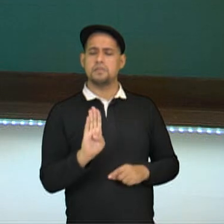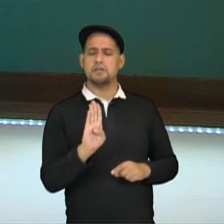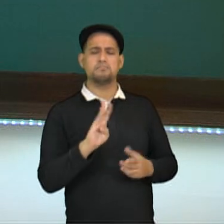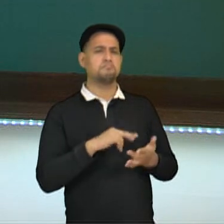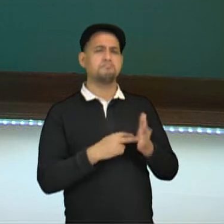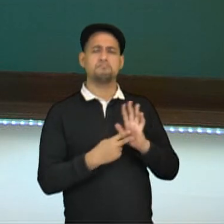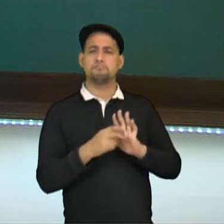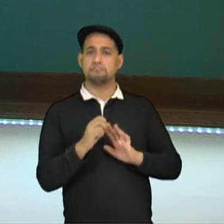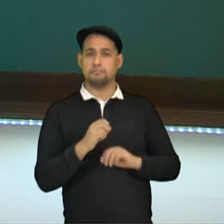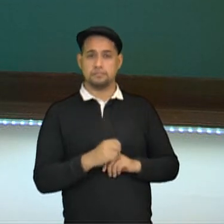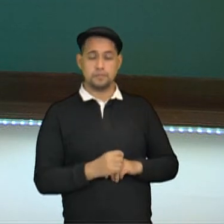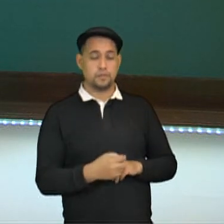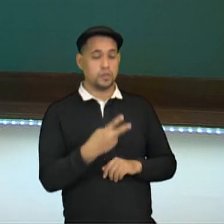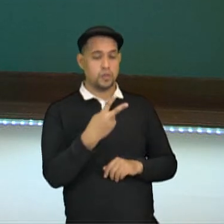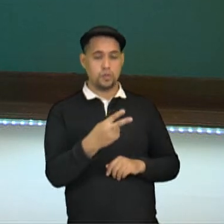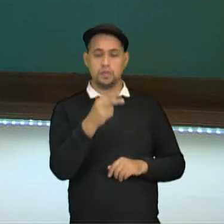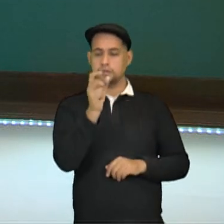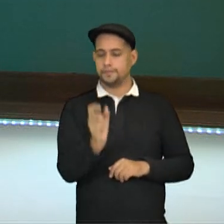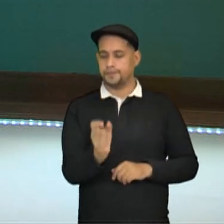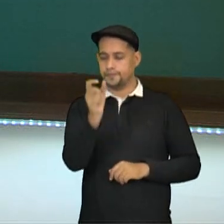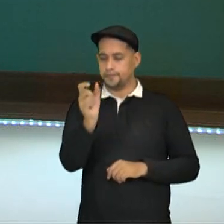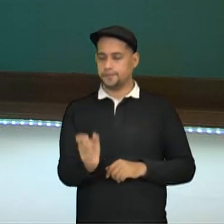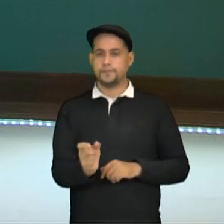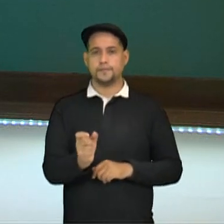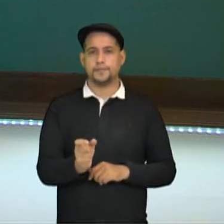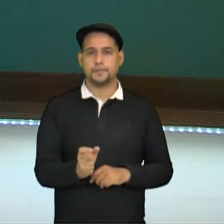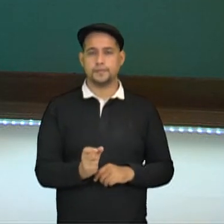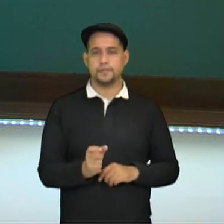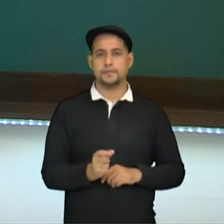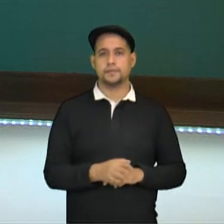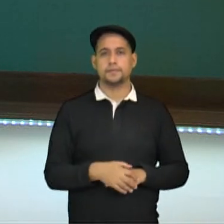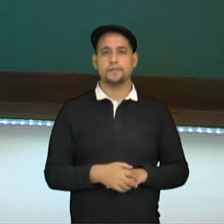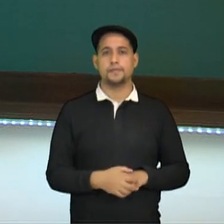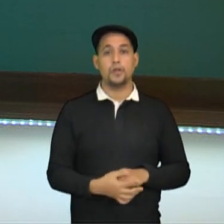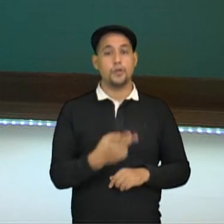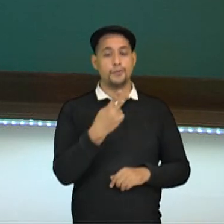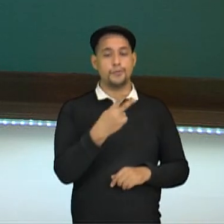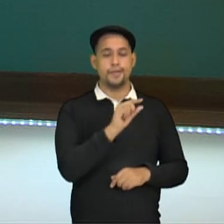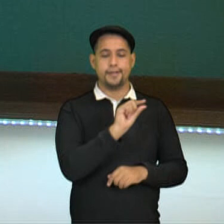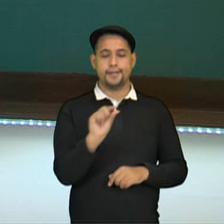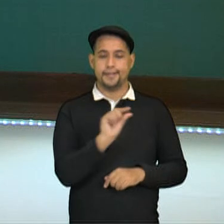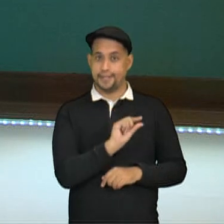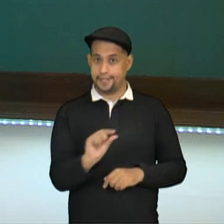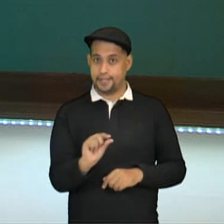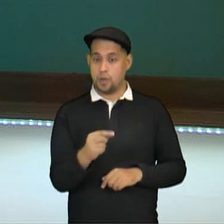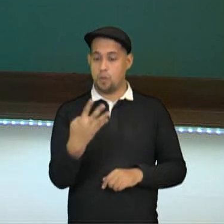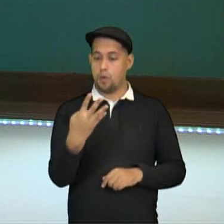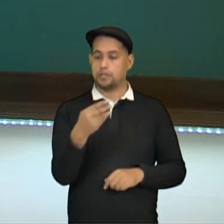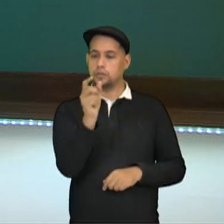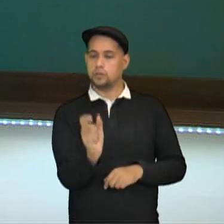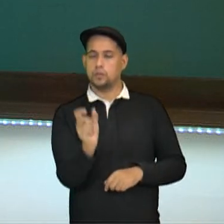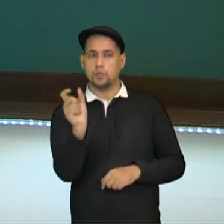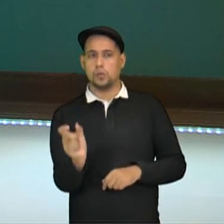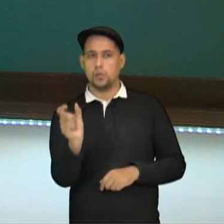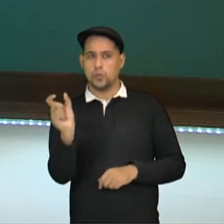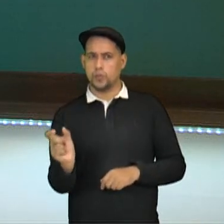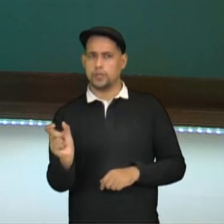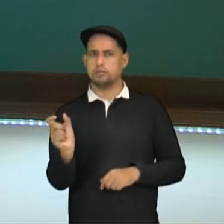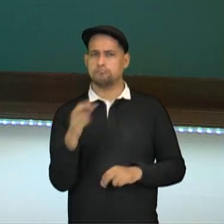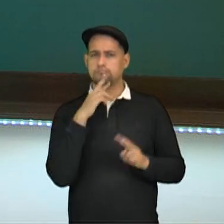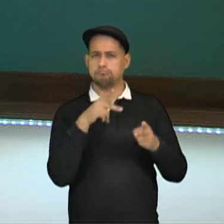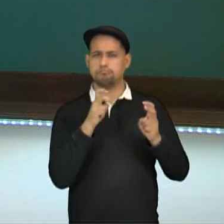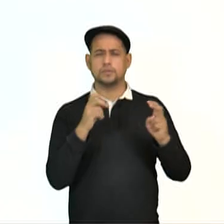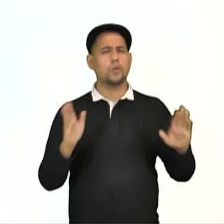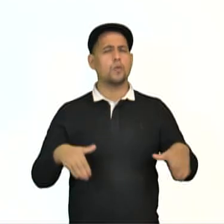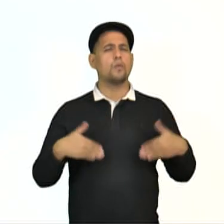eu tenho 2 colunas, aliás, 2 linhas com 4 colunas. Qual será